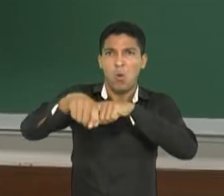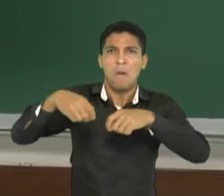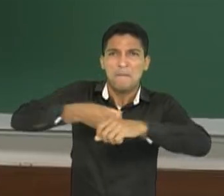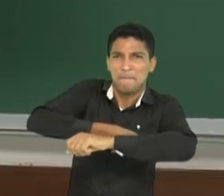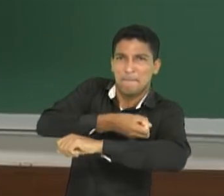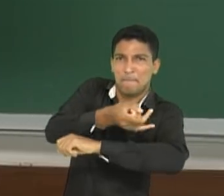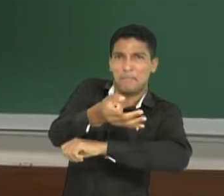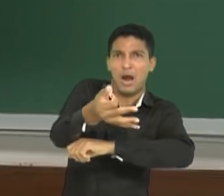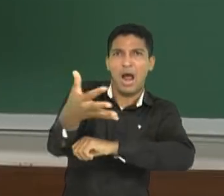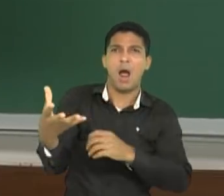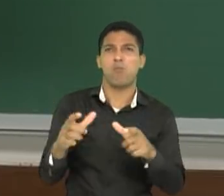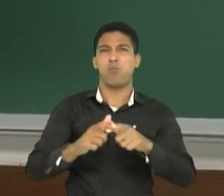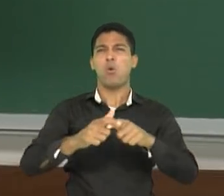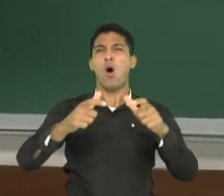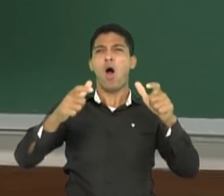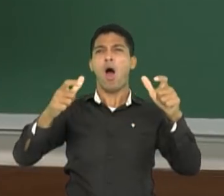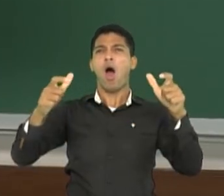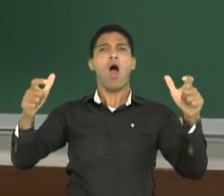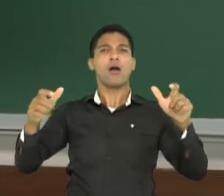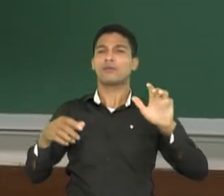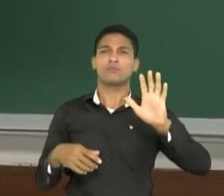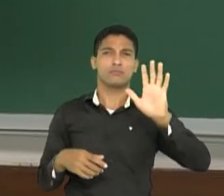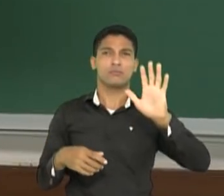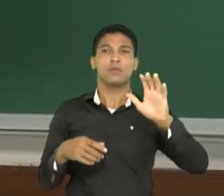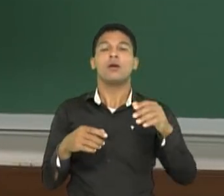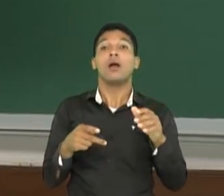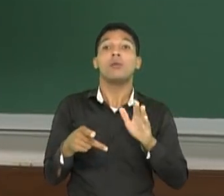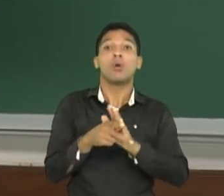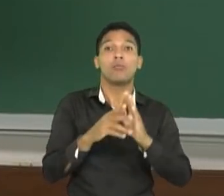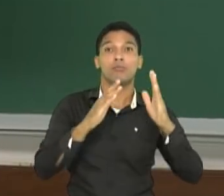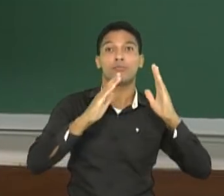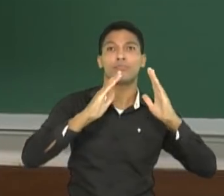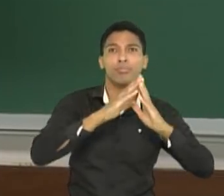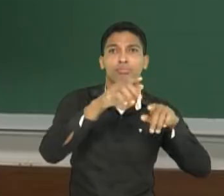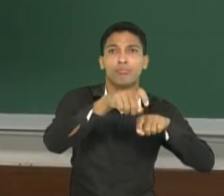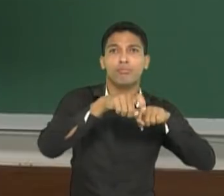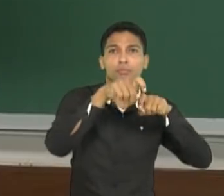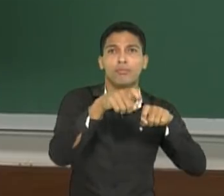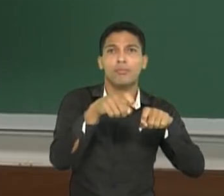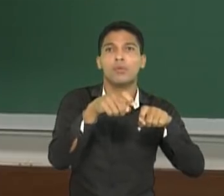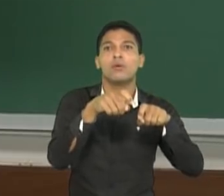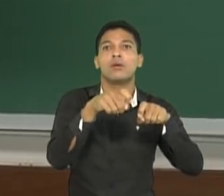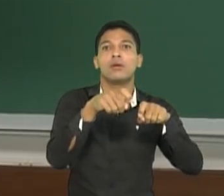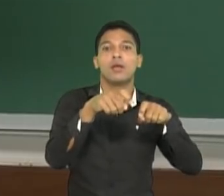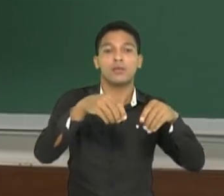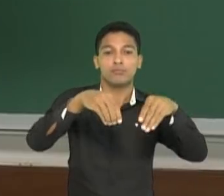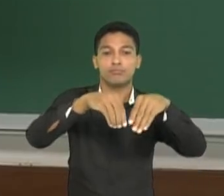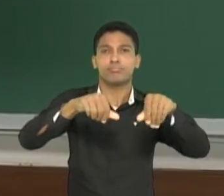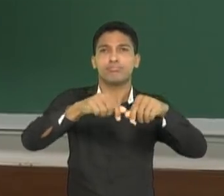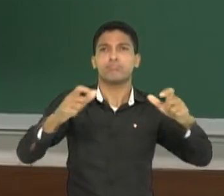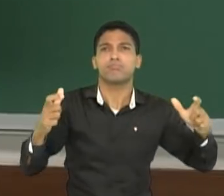áreas ou propriedades de pequeno porte, pequenas propriedades rurais, mão de obra familiar